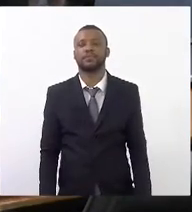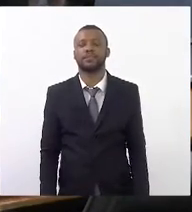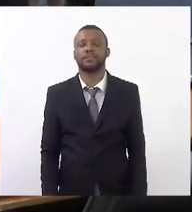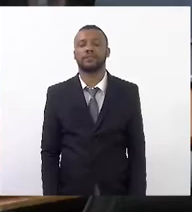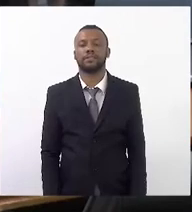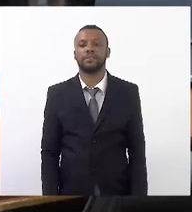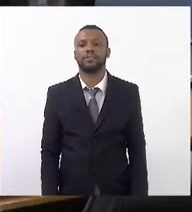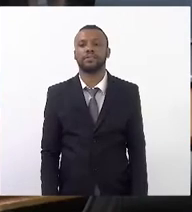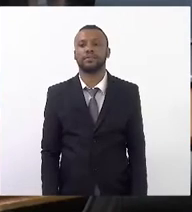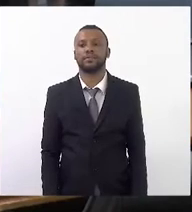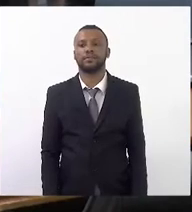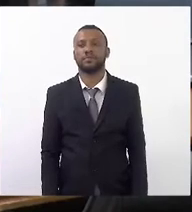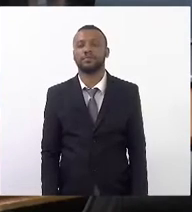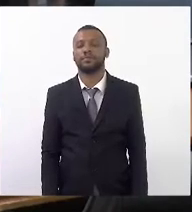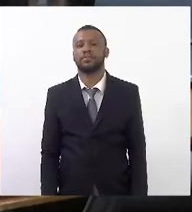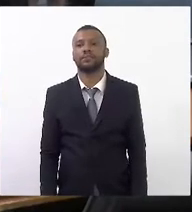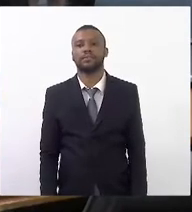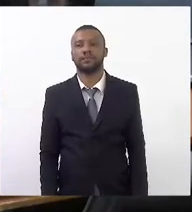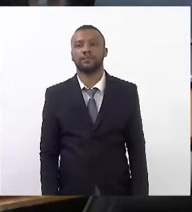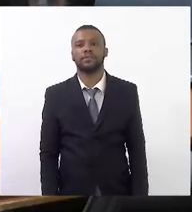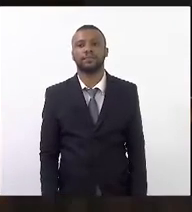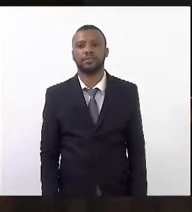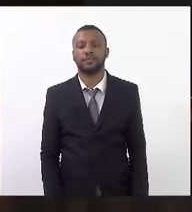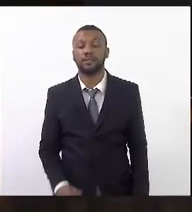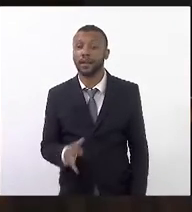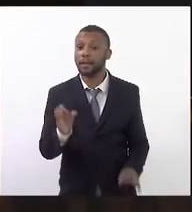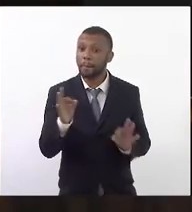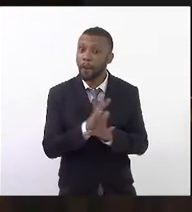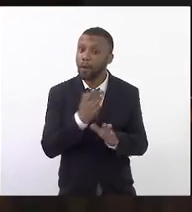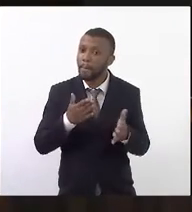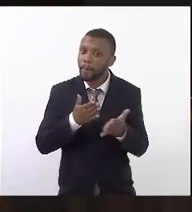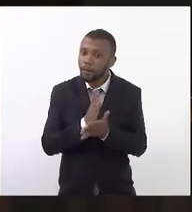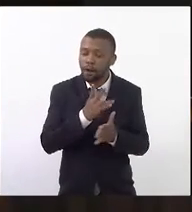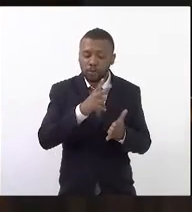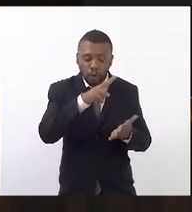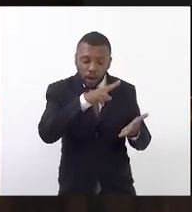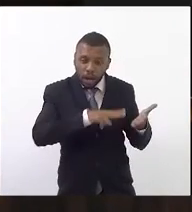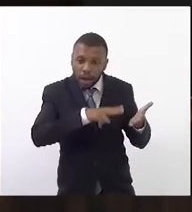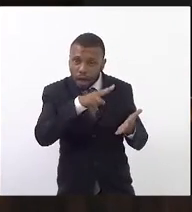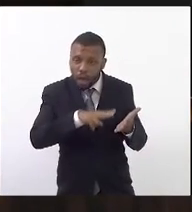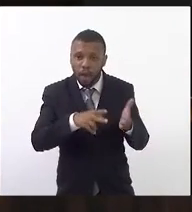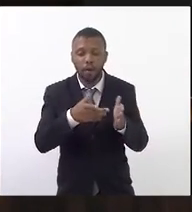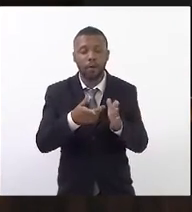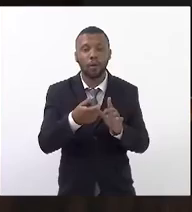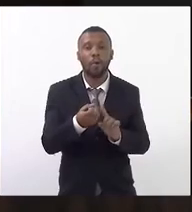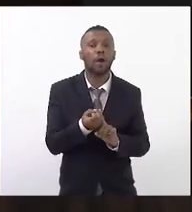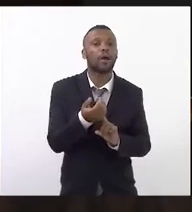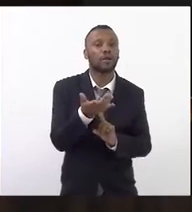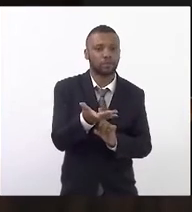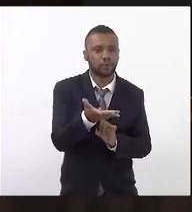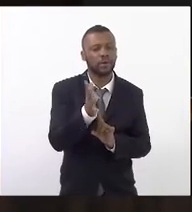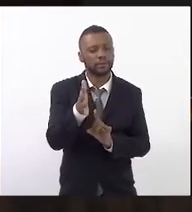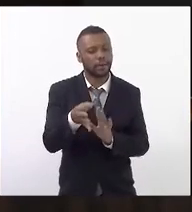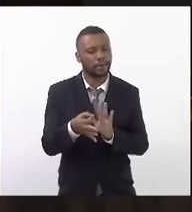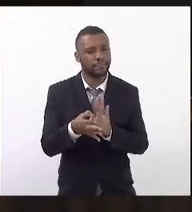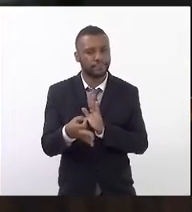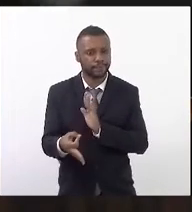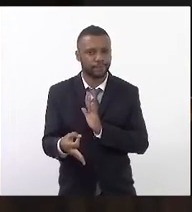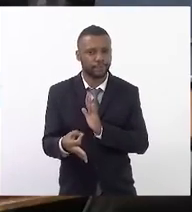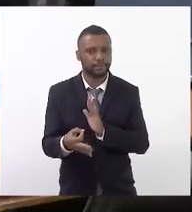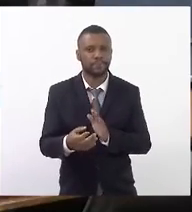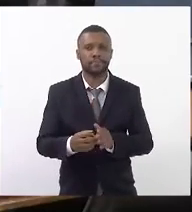Verti, já está aprovado, já estava... Leio o relator, parecer do... Não, relator não, Sérgio Fernandes, mas a verdade